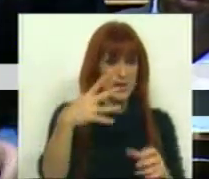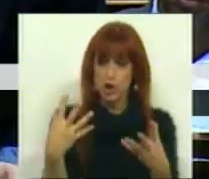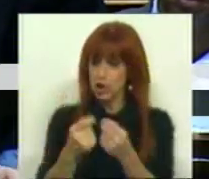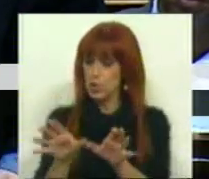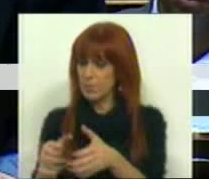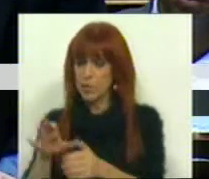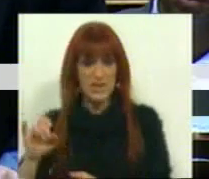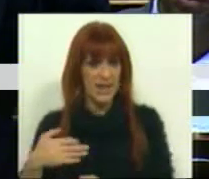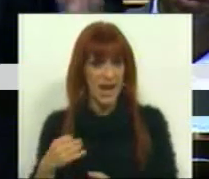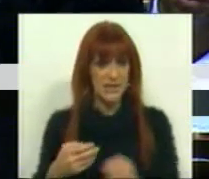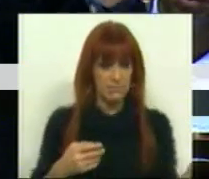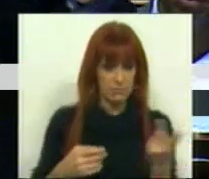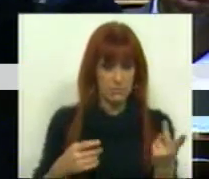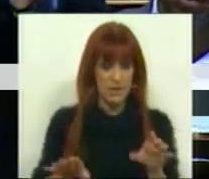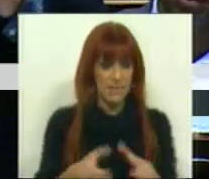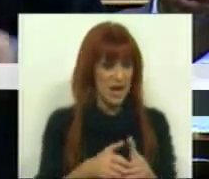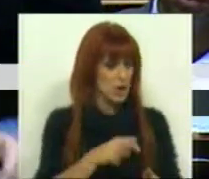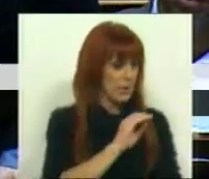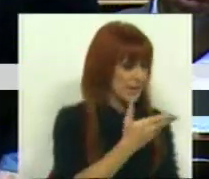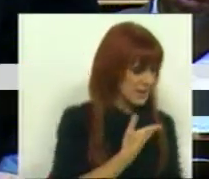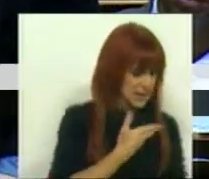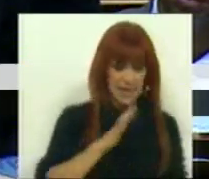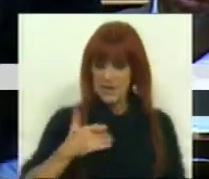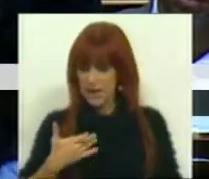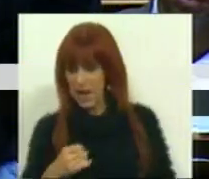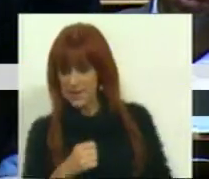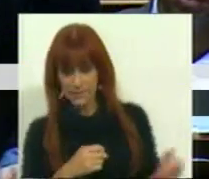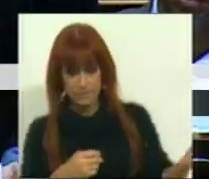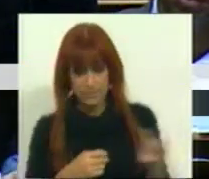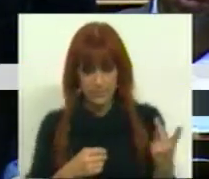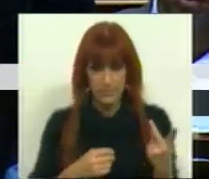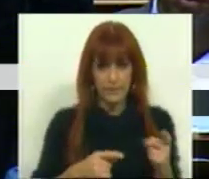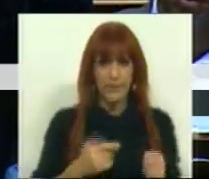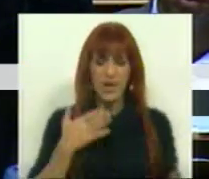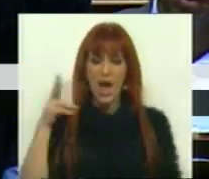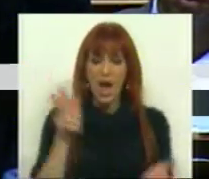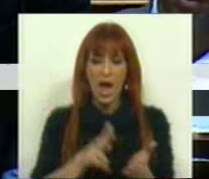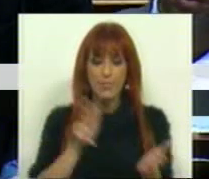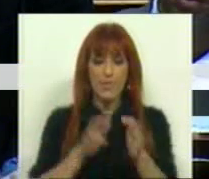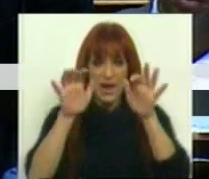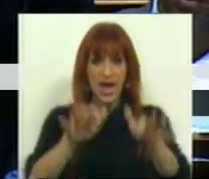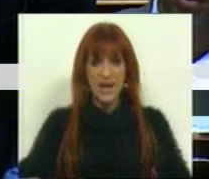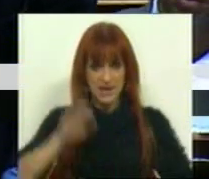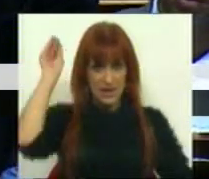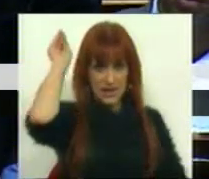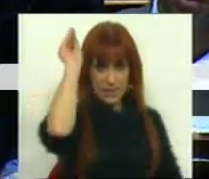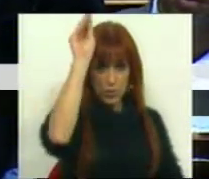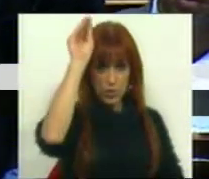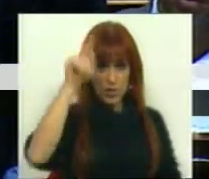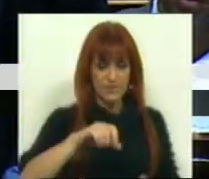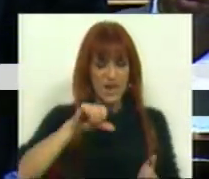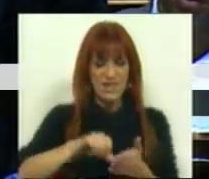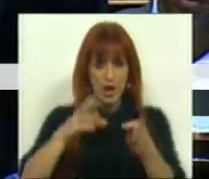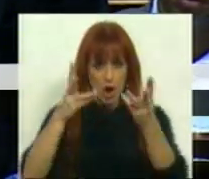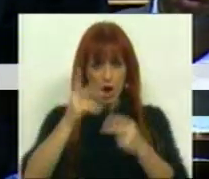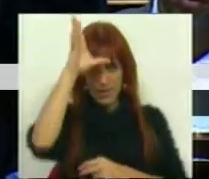com a bancada do CDS, das bancadas do PSD e do CDS, aprovavam na Assembleia da República, em sede